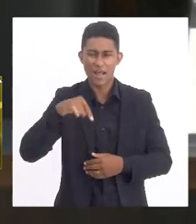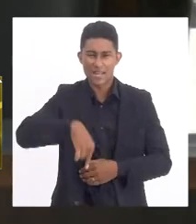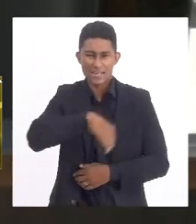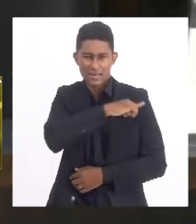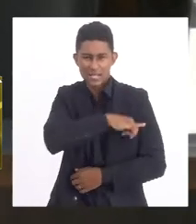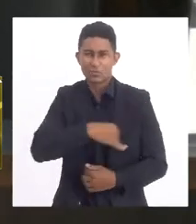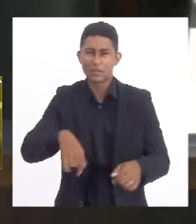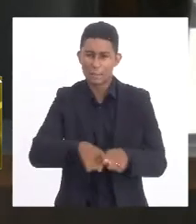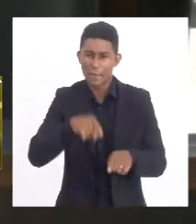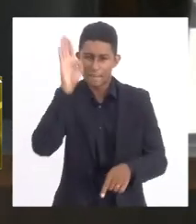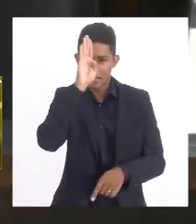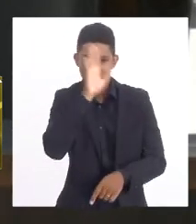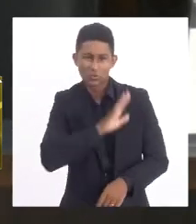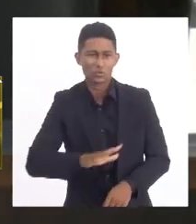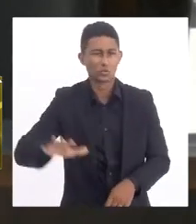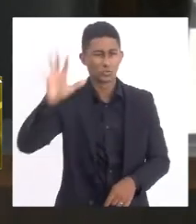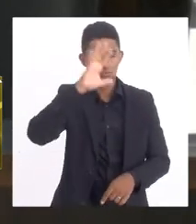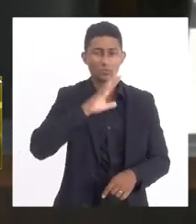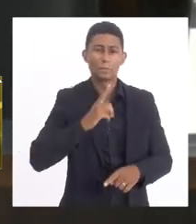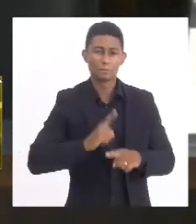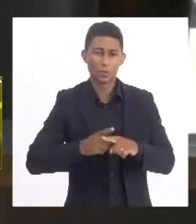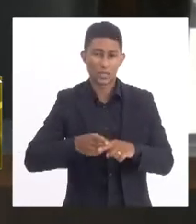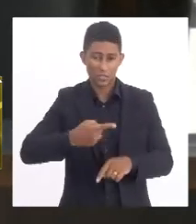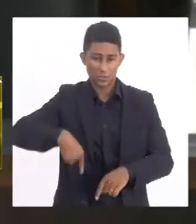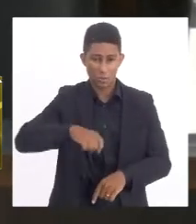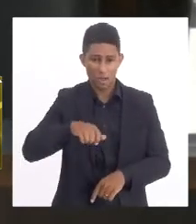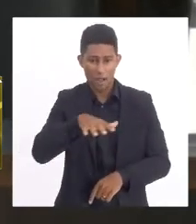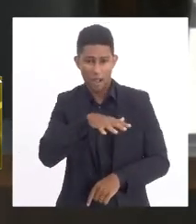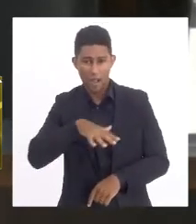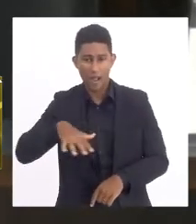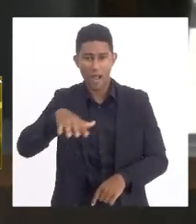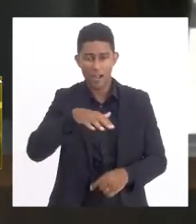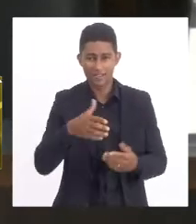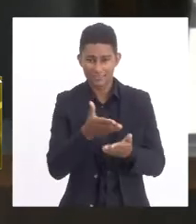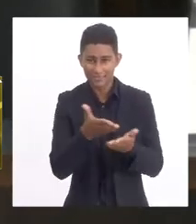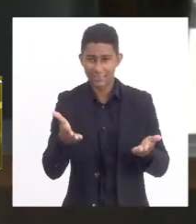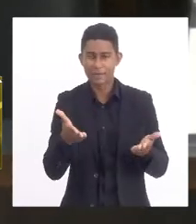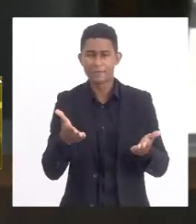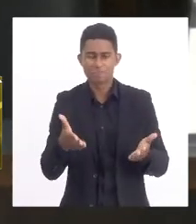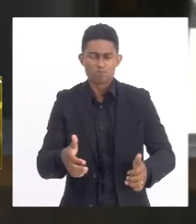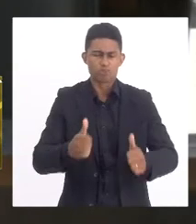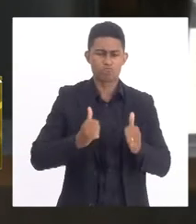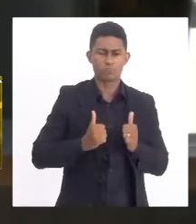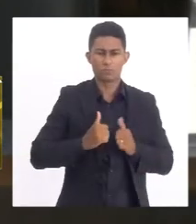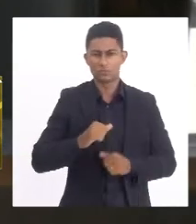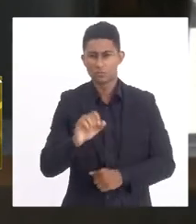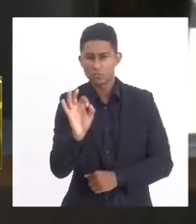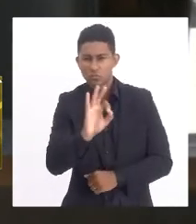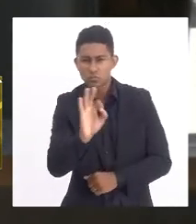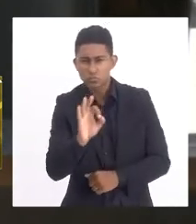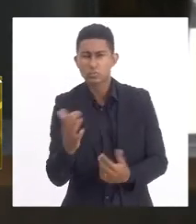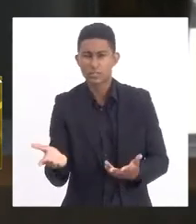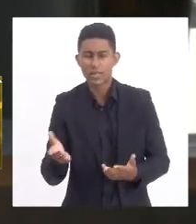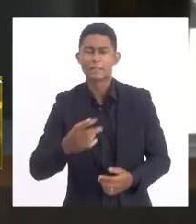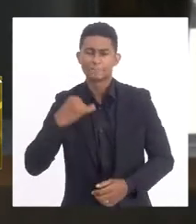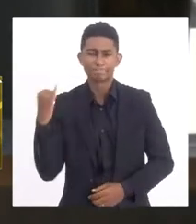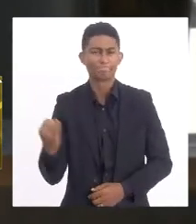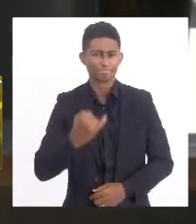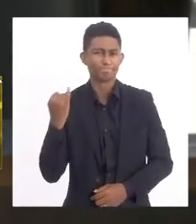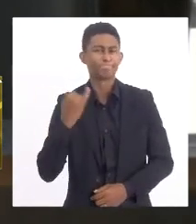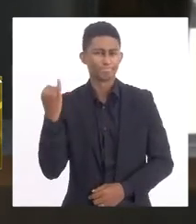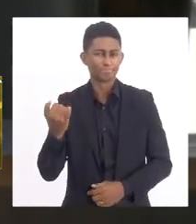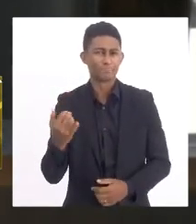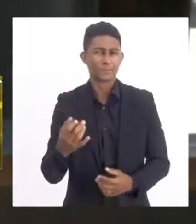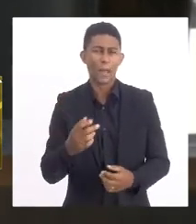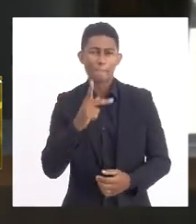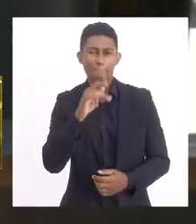Janeiro e pelo nosso país porque a nossa indústria que é uma indústria sem chaminé ela não vai parar EA importância dela é tão grande para